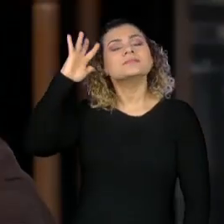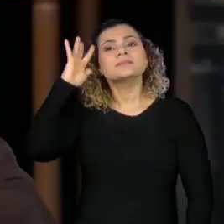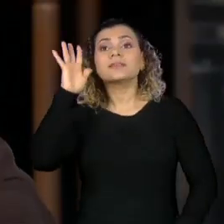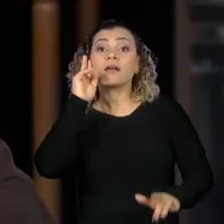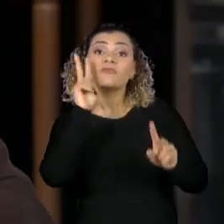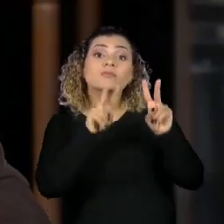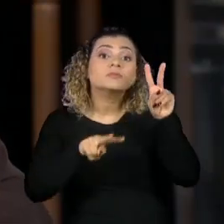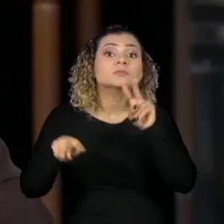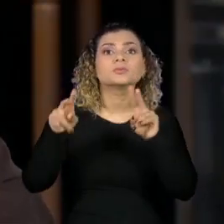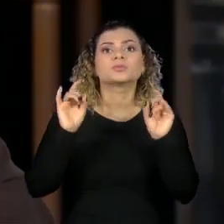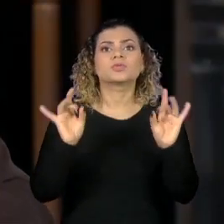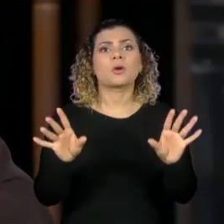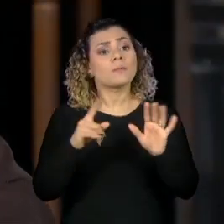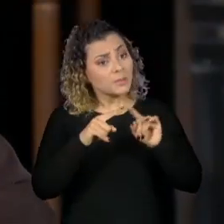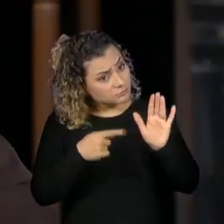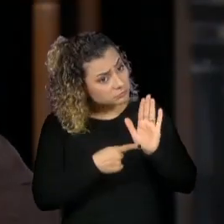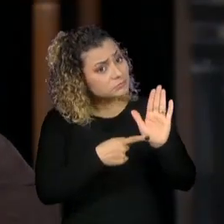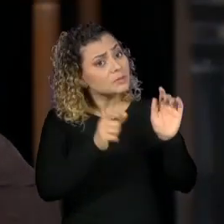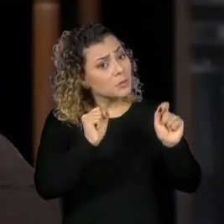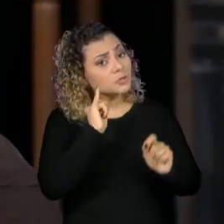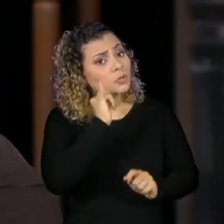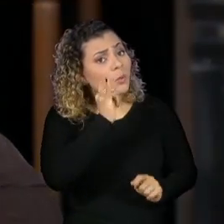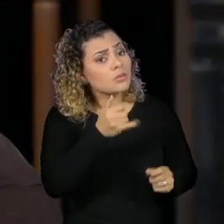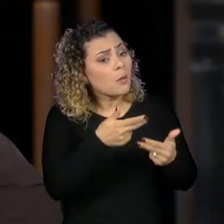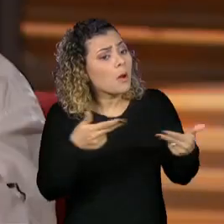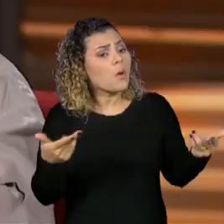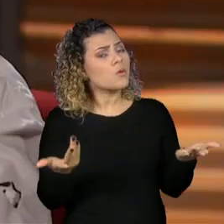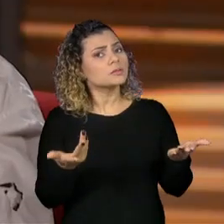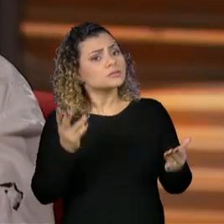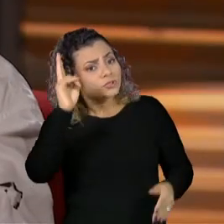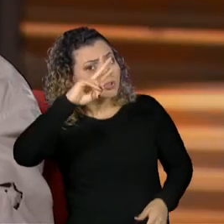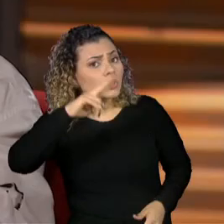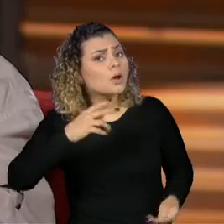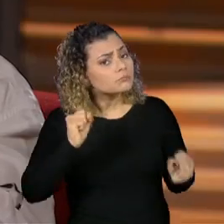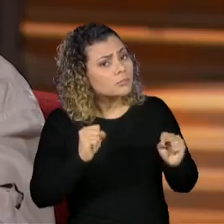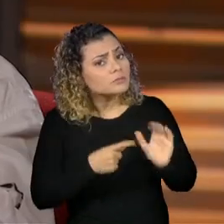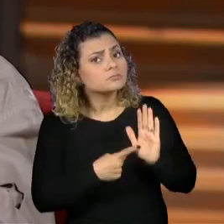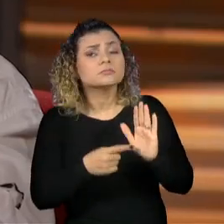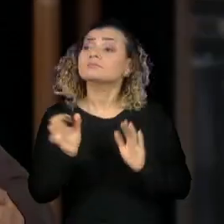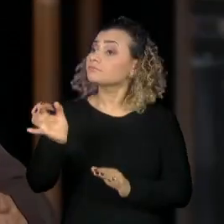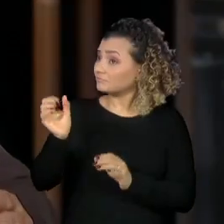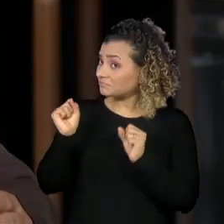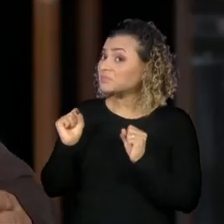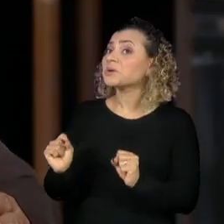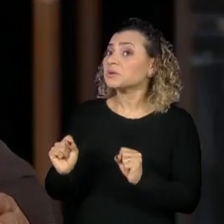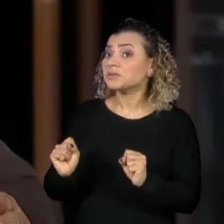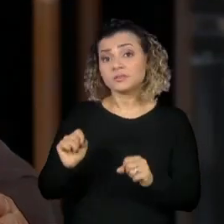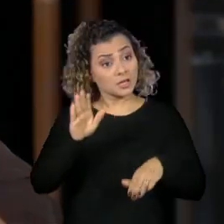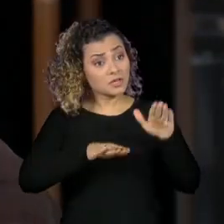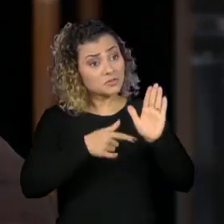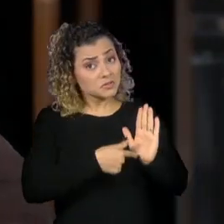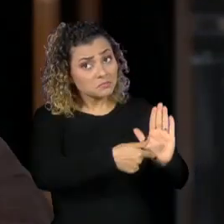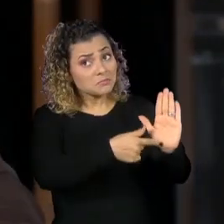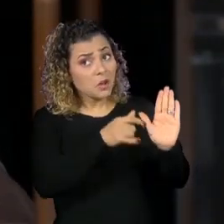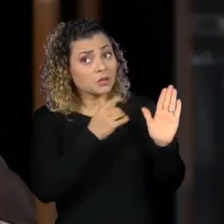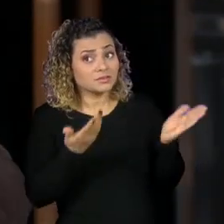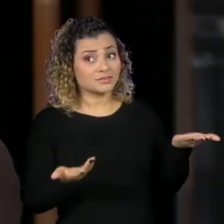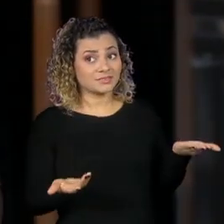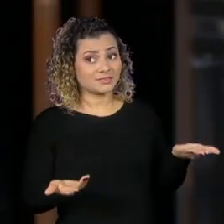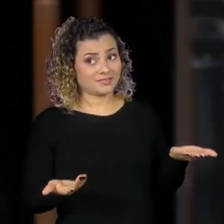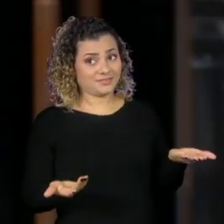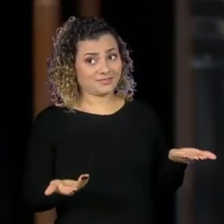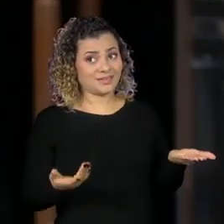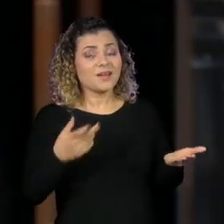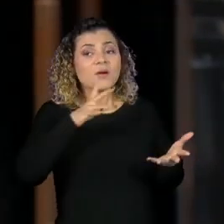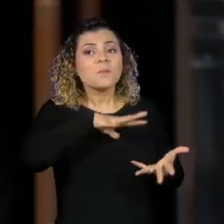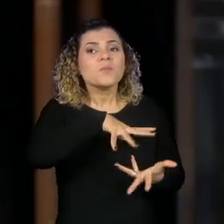imagens mas são imagens que podem contar uma história podem ver que muitas vezes contam né o